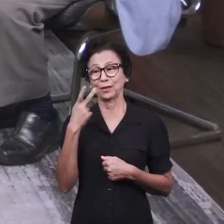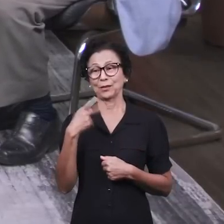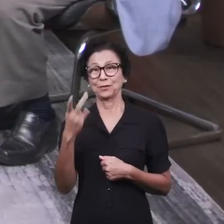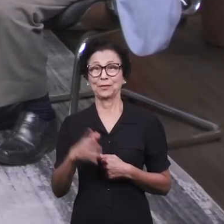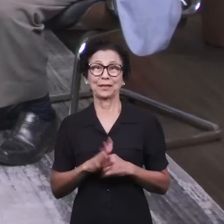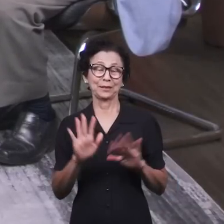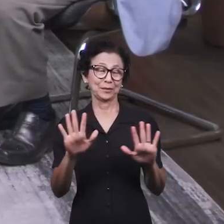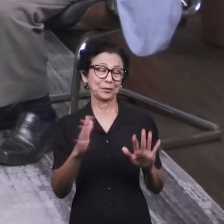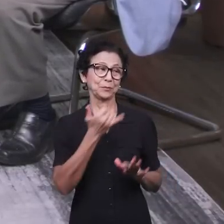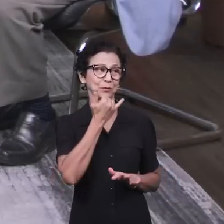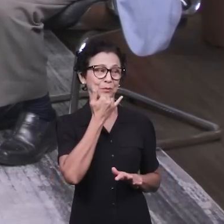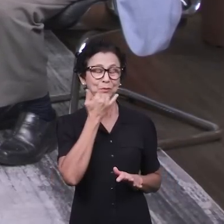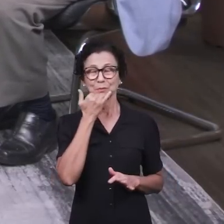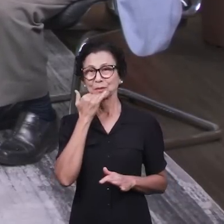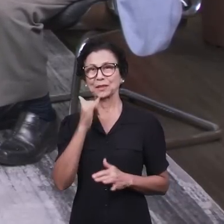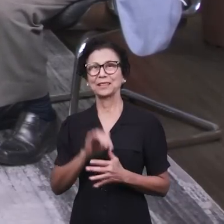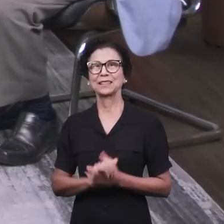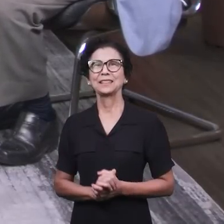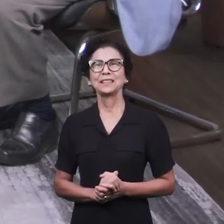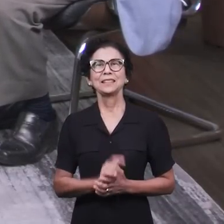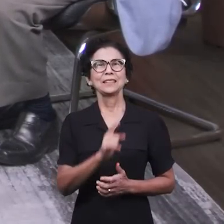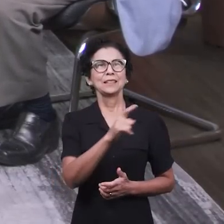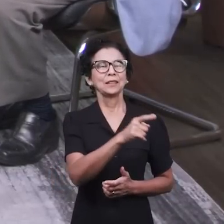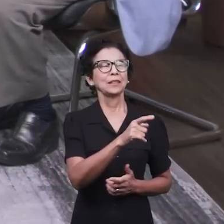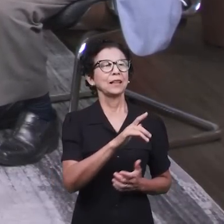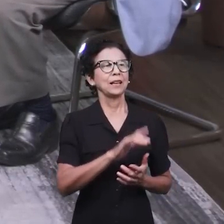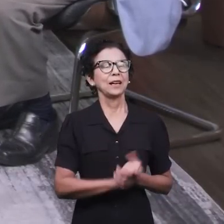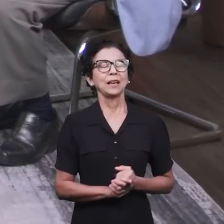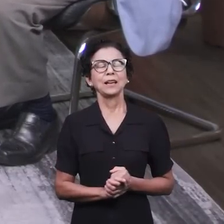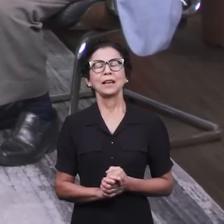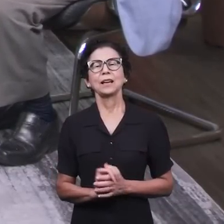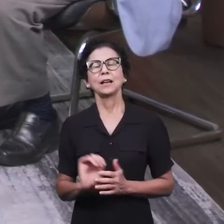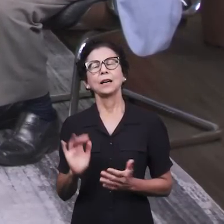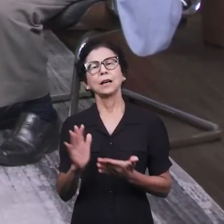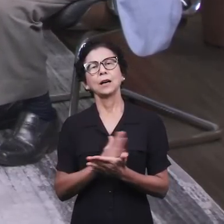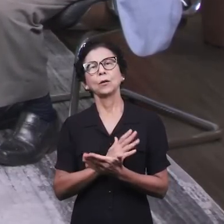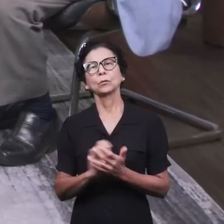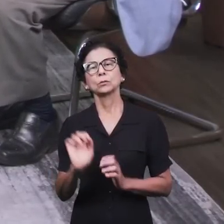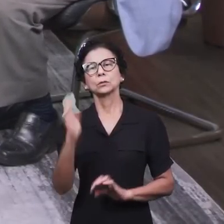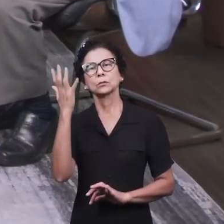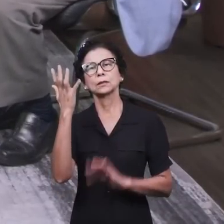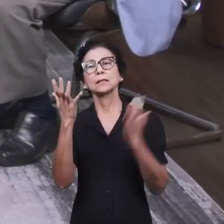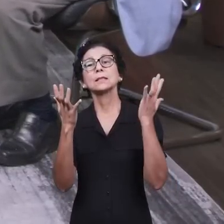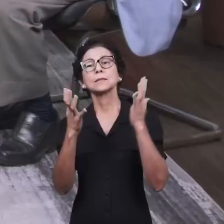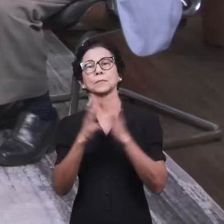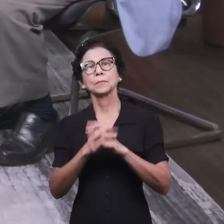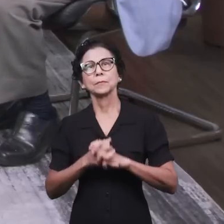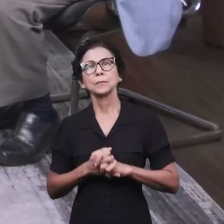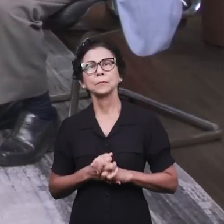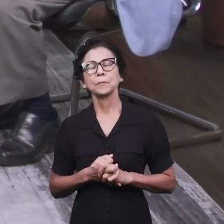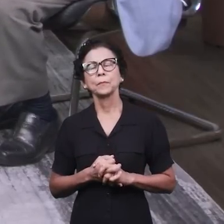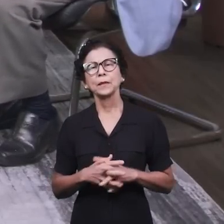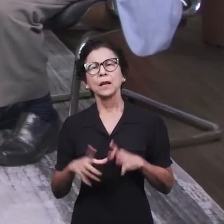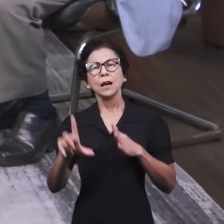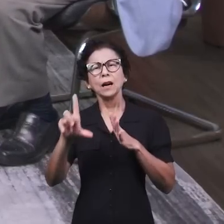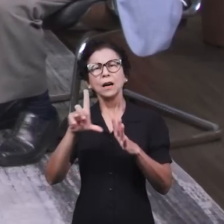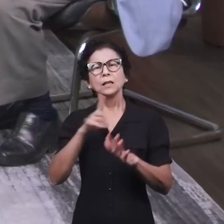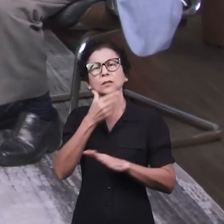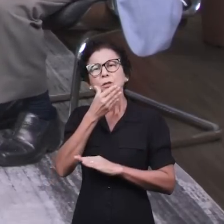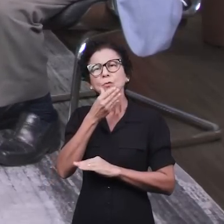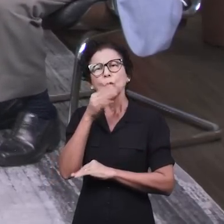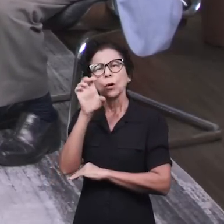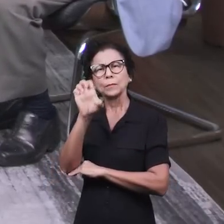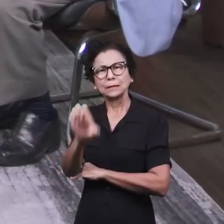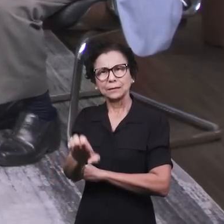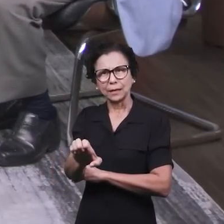tomar... queria ouvir o pastor Sérgio, que tem muita coisa. Alguns fatos a mais. Até antes